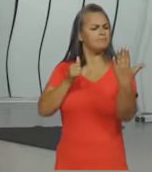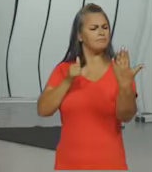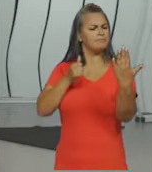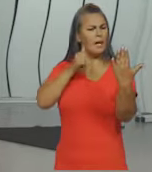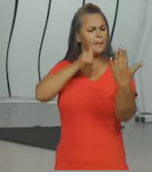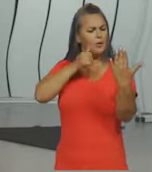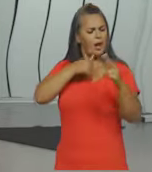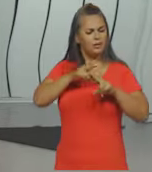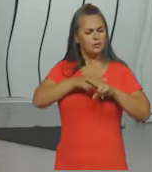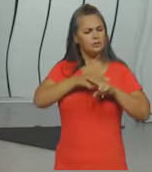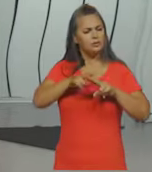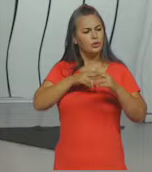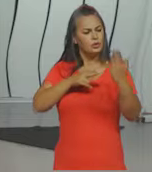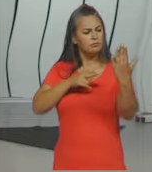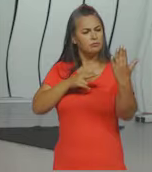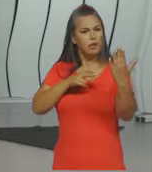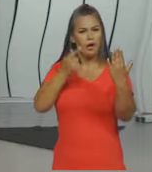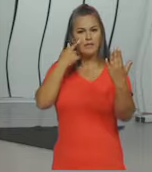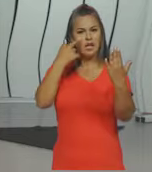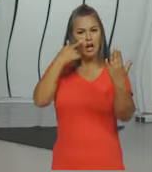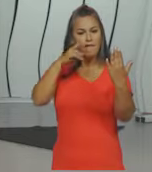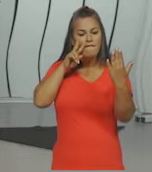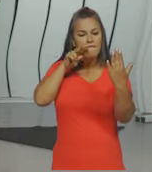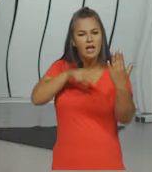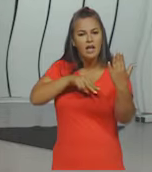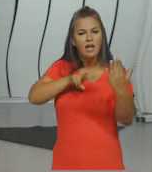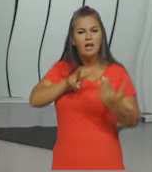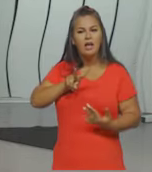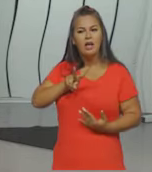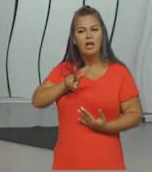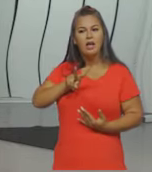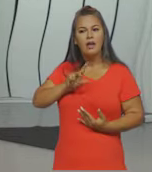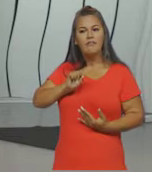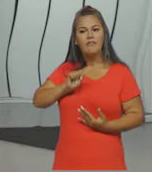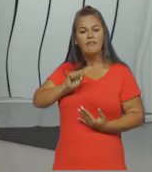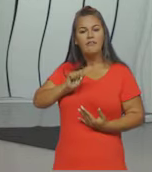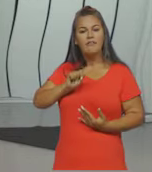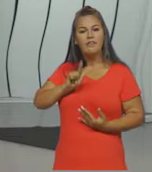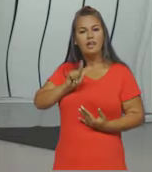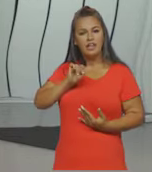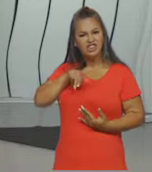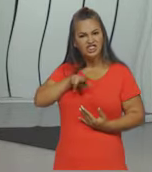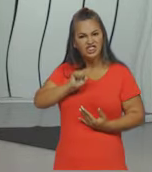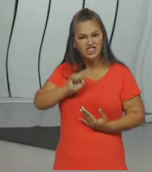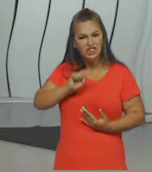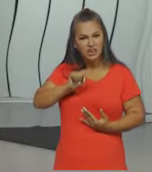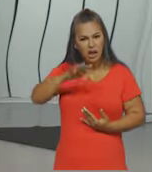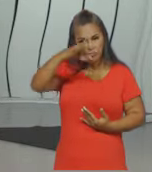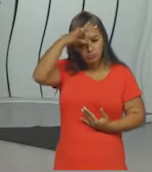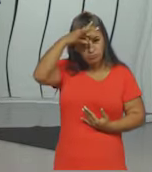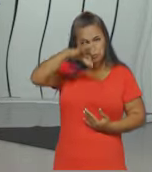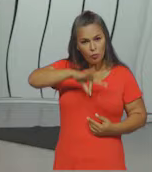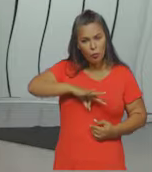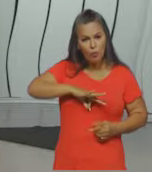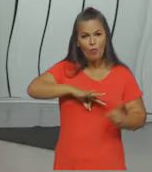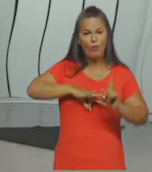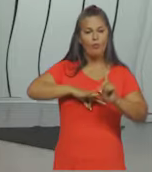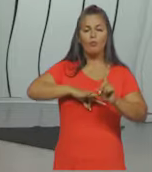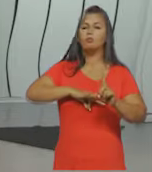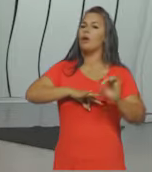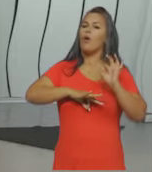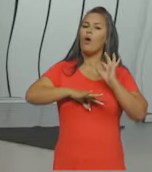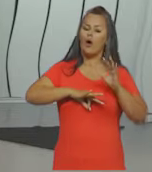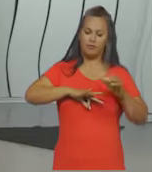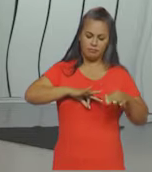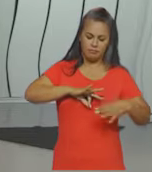uma mulher, você não está vendo a vagina dela, que a vagina é um órgão interno. Você está vendo a vulva, tá?